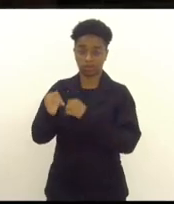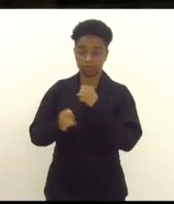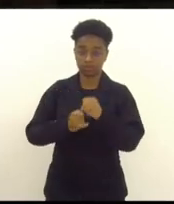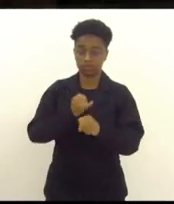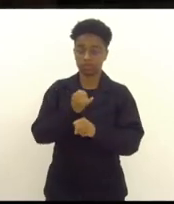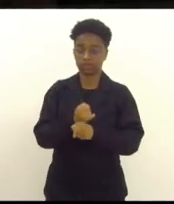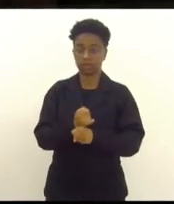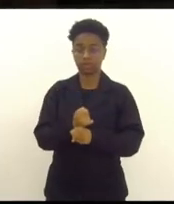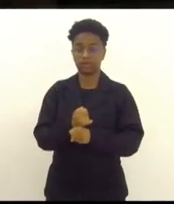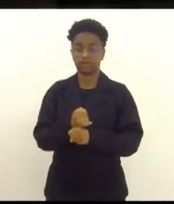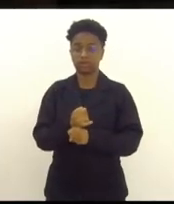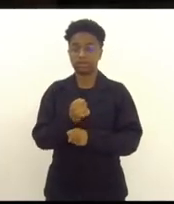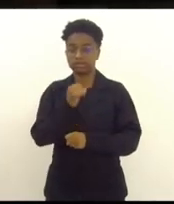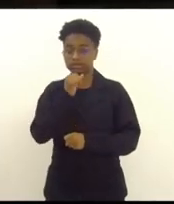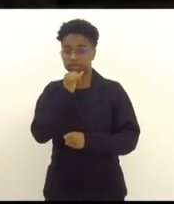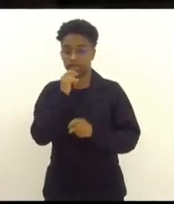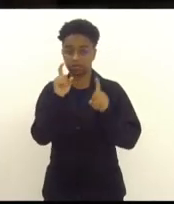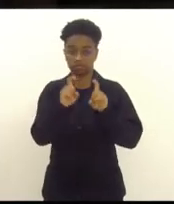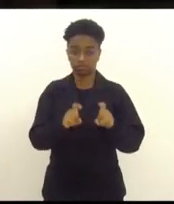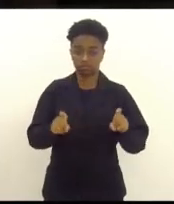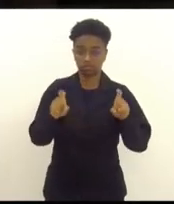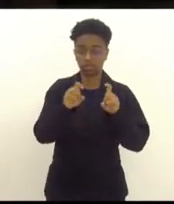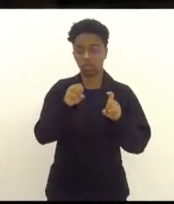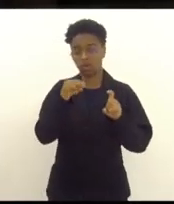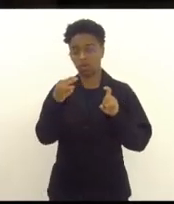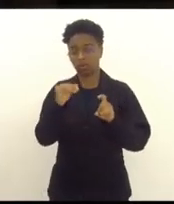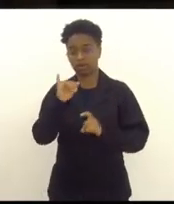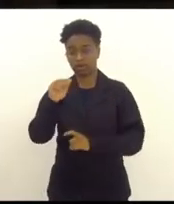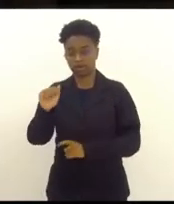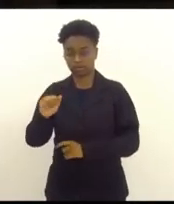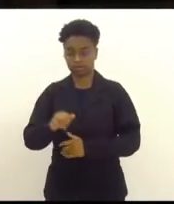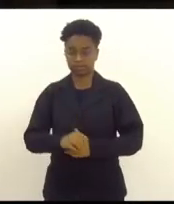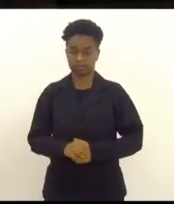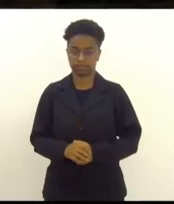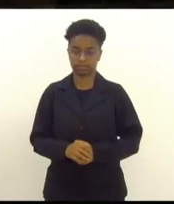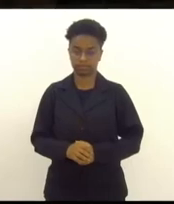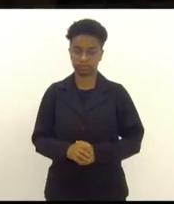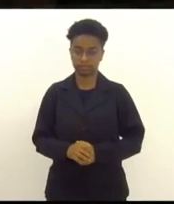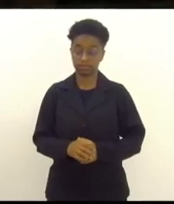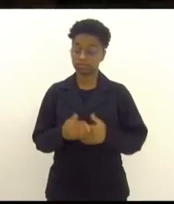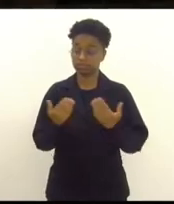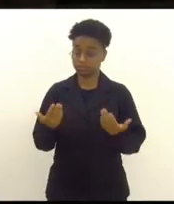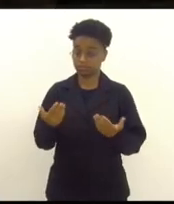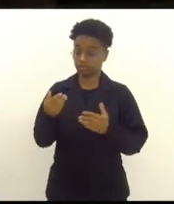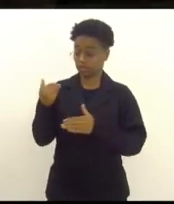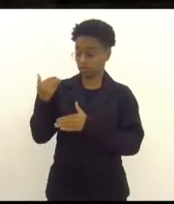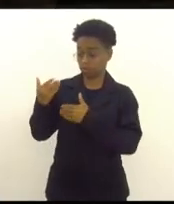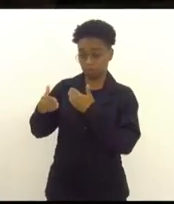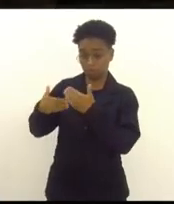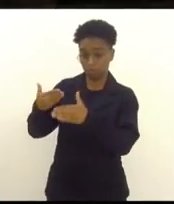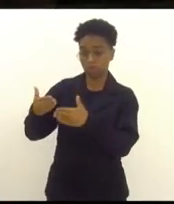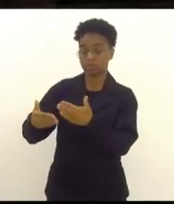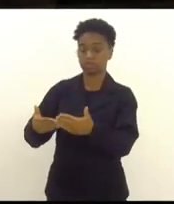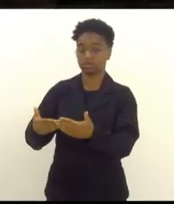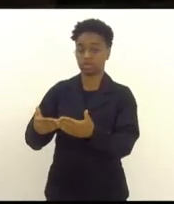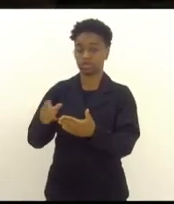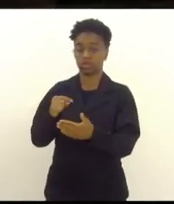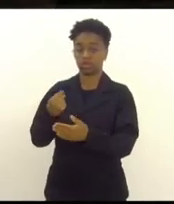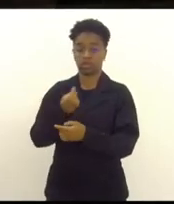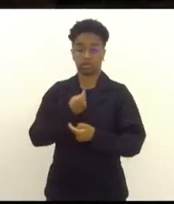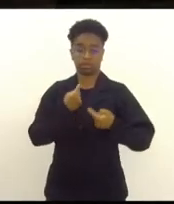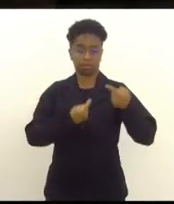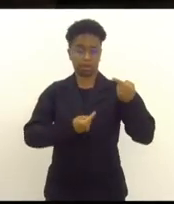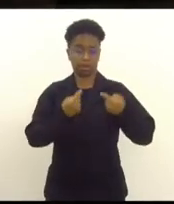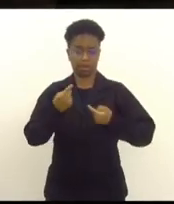de telemática de Inteligência Artificial e nesse processo Onde está em